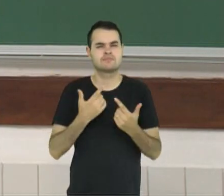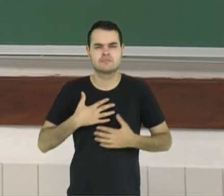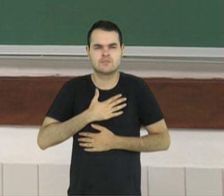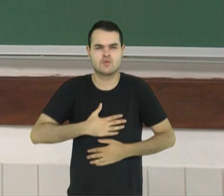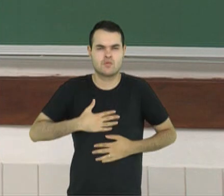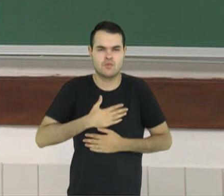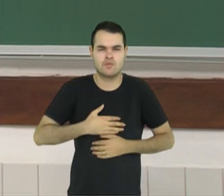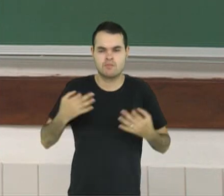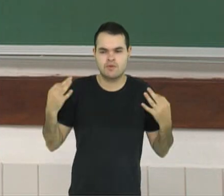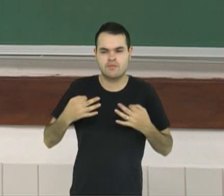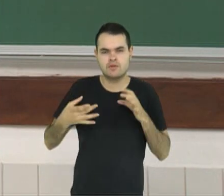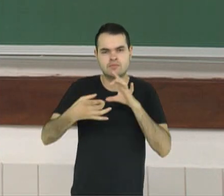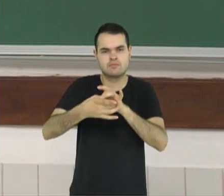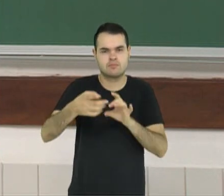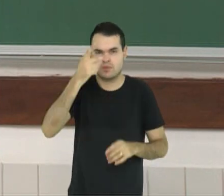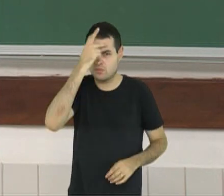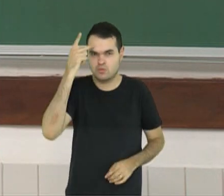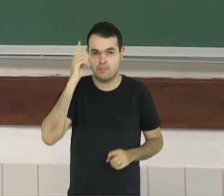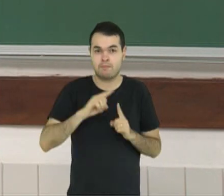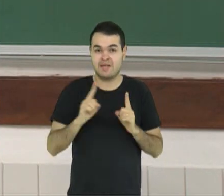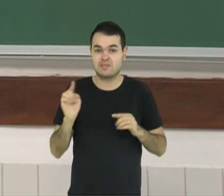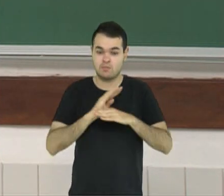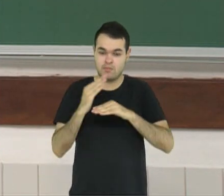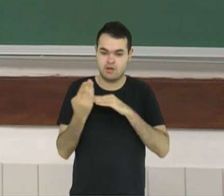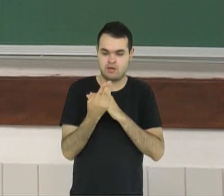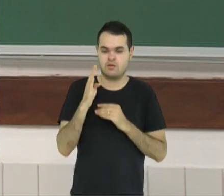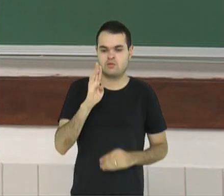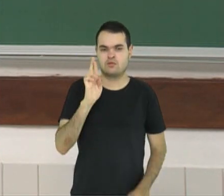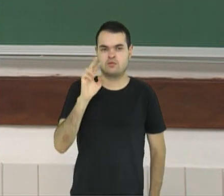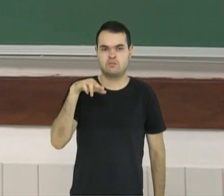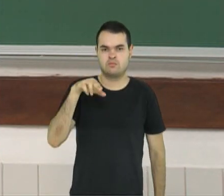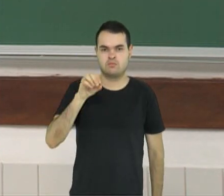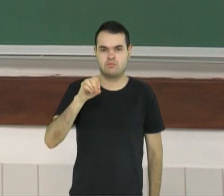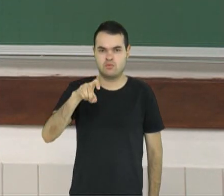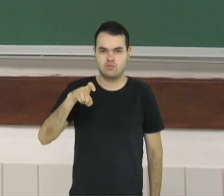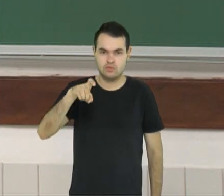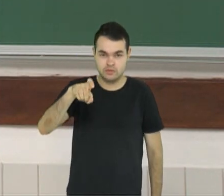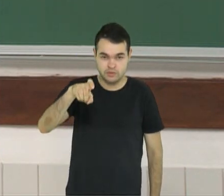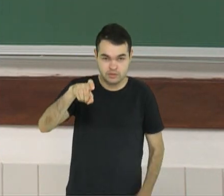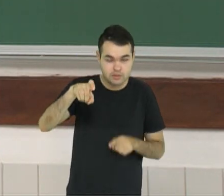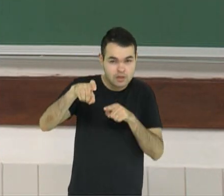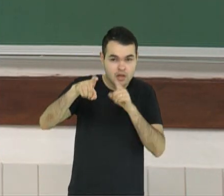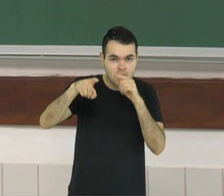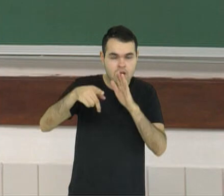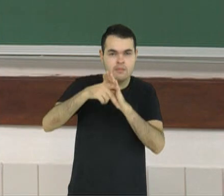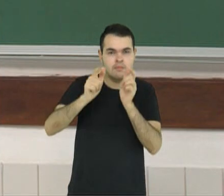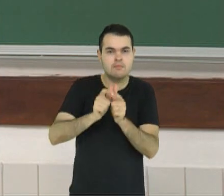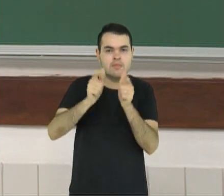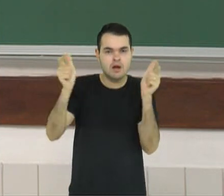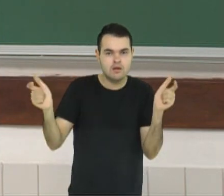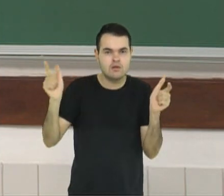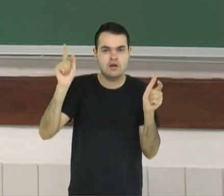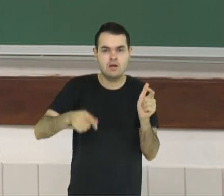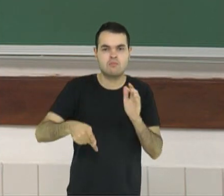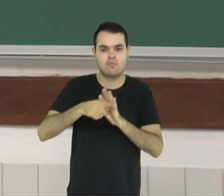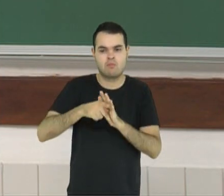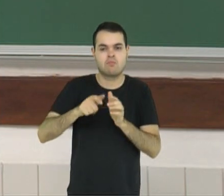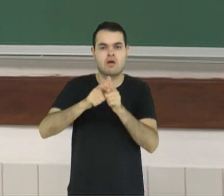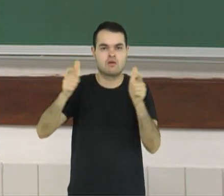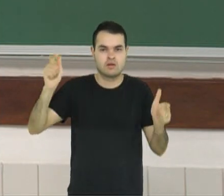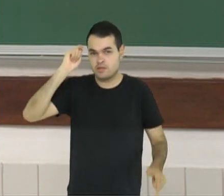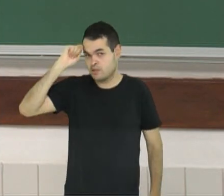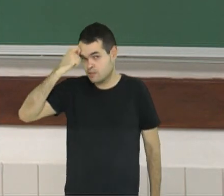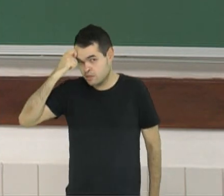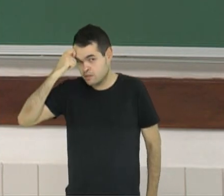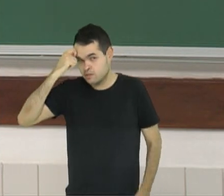para aquelas pessoas. Só que lá no Bronx, que é um bairro de Nova York desde 1874, que é um bairro afro com maioria